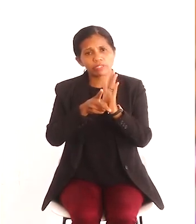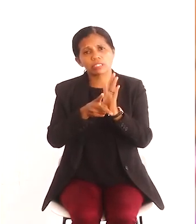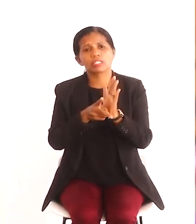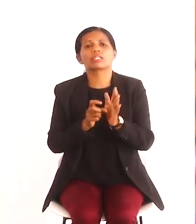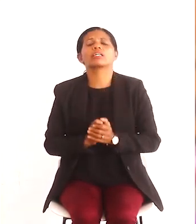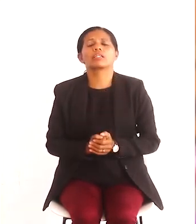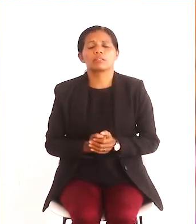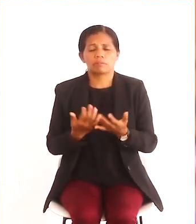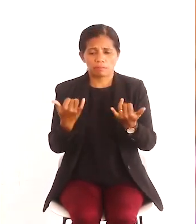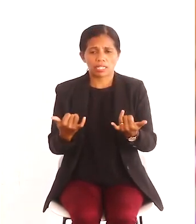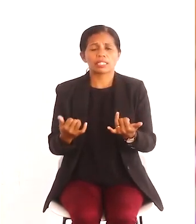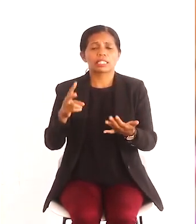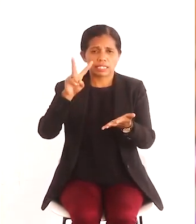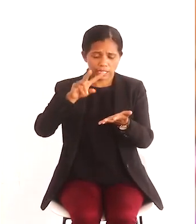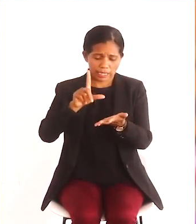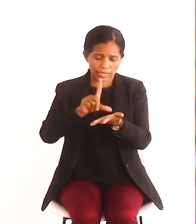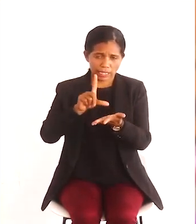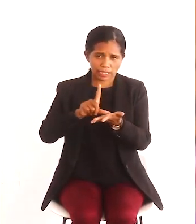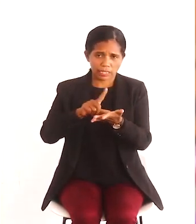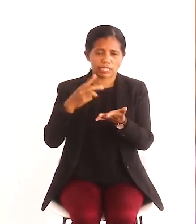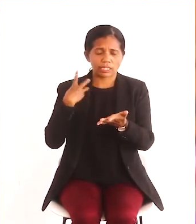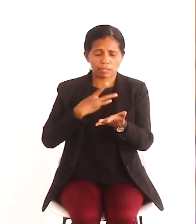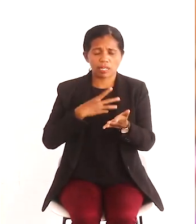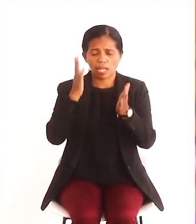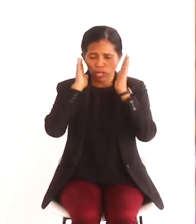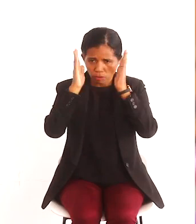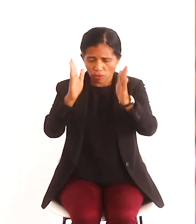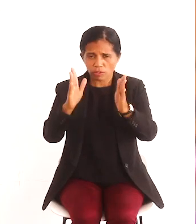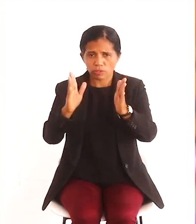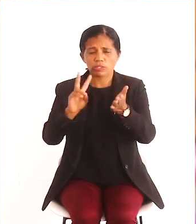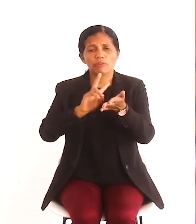lição, vamos concentrar-nos em alguns verbos irregulares.